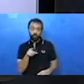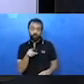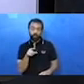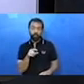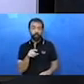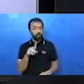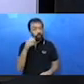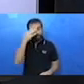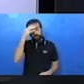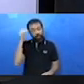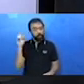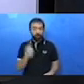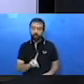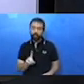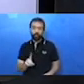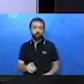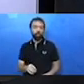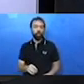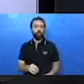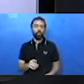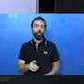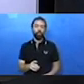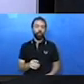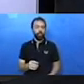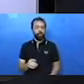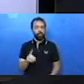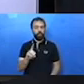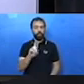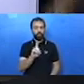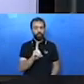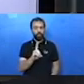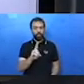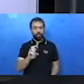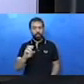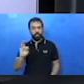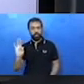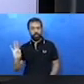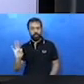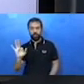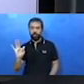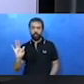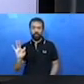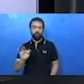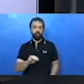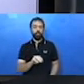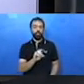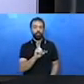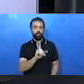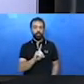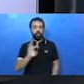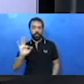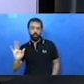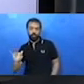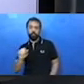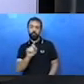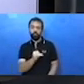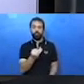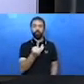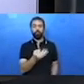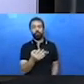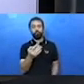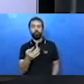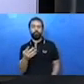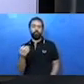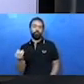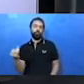nesse centrinho, esse quadradinho, é o Distrito Federal. 18. 19, 20, 21, 22, 23,